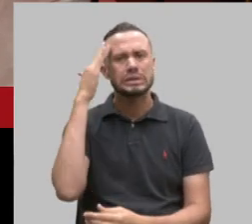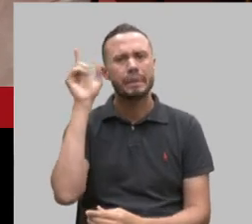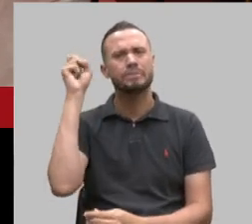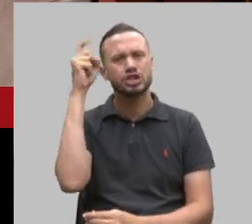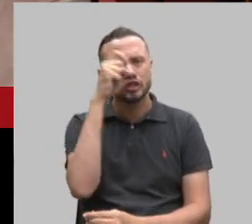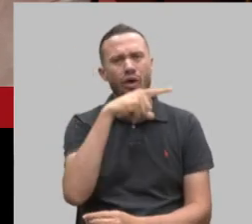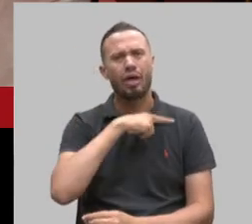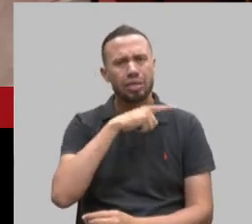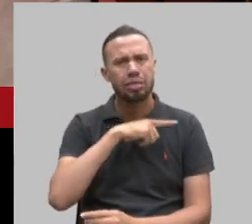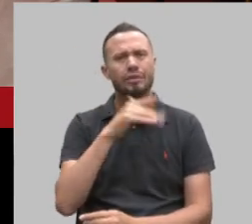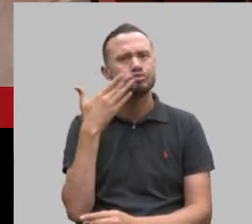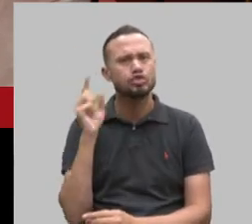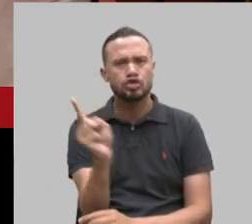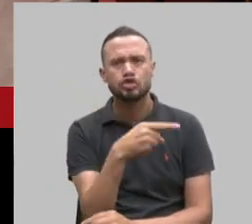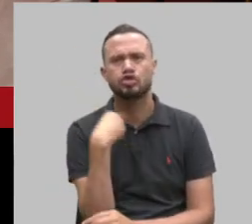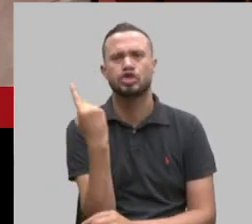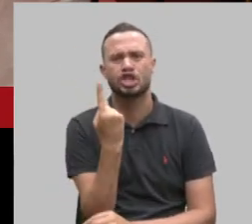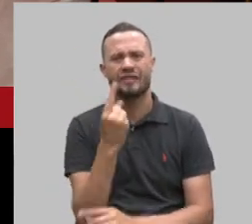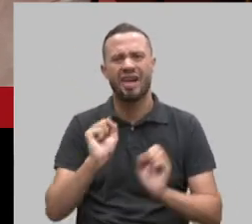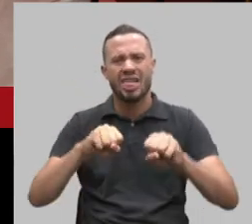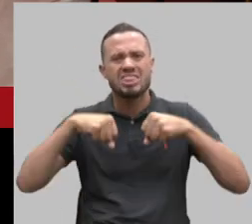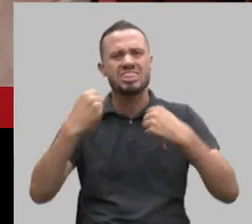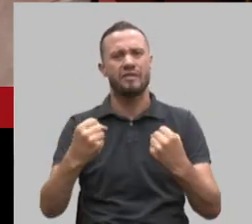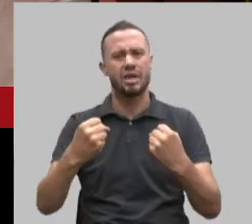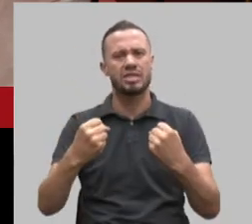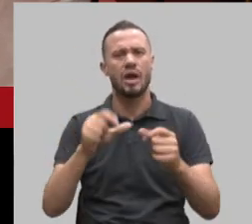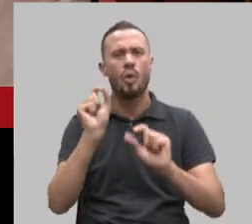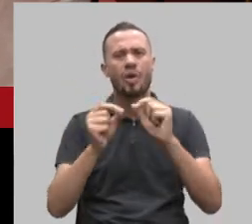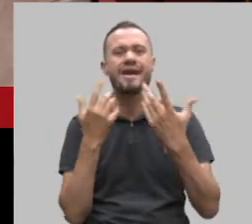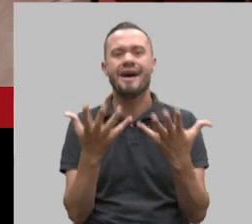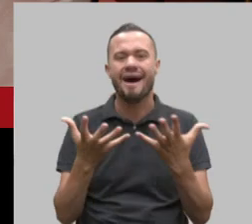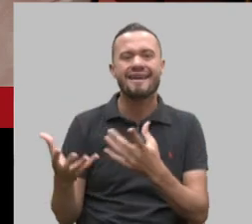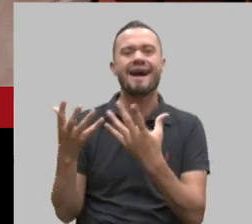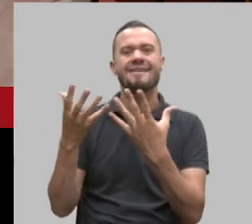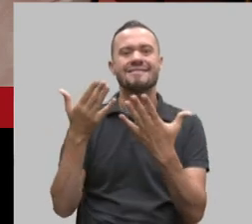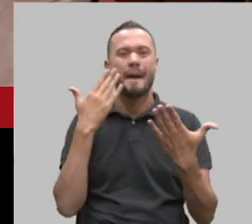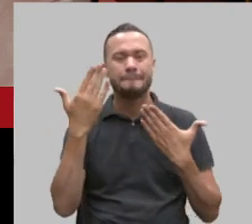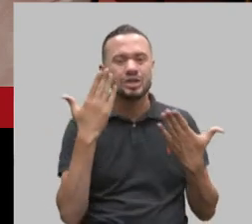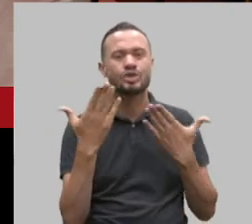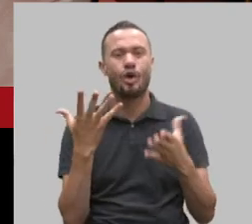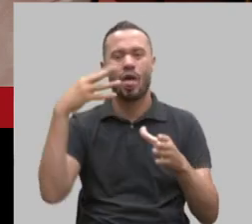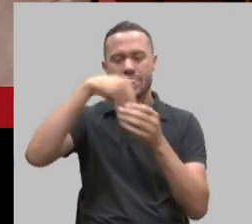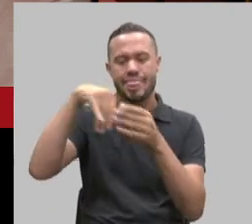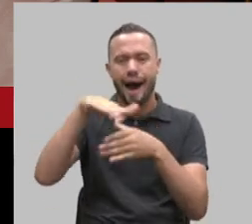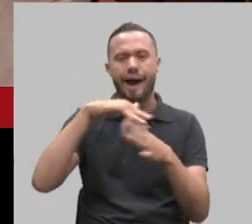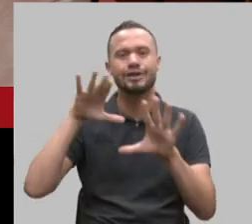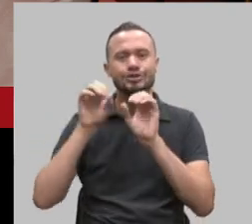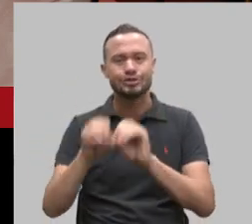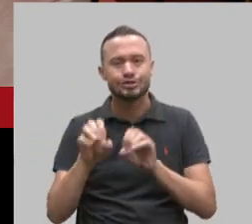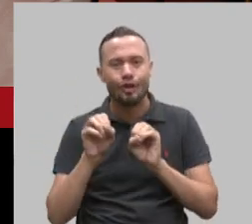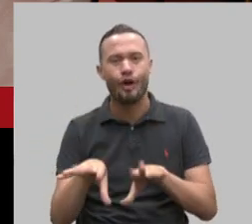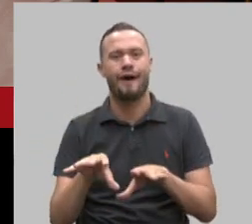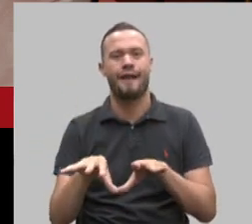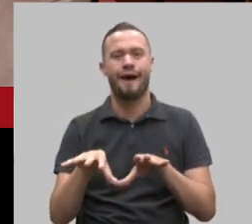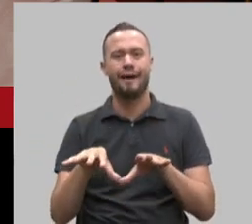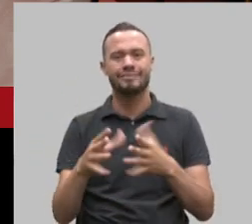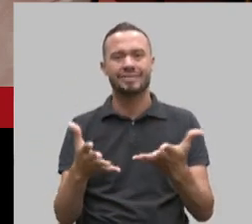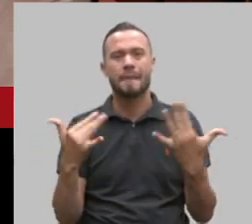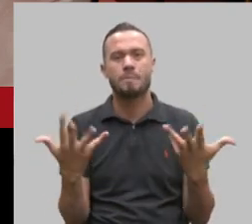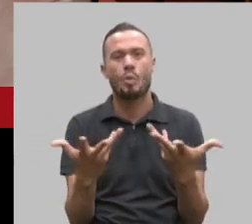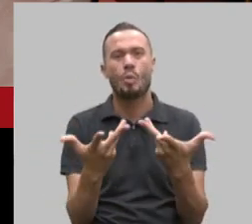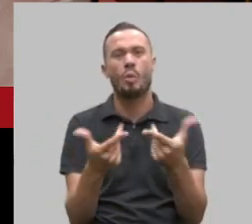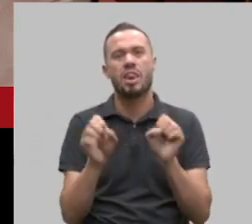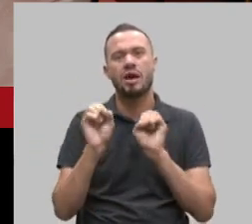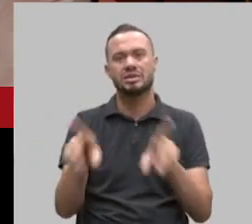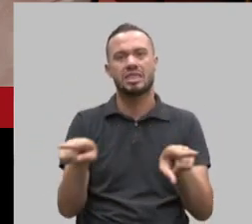e jovens defender a presença de psicólogos de maneira mais efetiva dentro do nosso ambiente escolar é defender a melhor qualidade de ensino saúde mental e